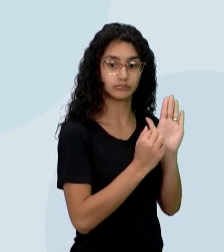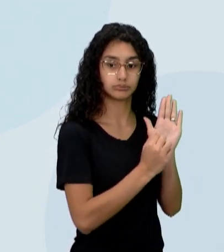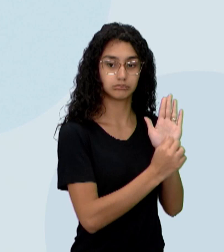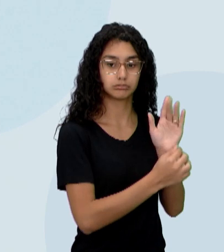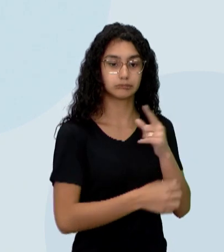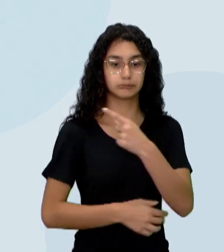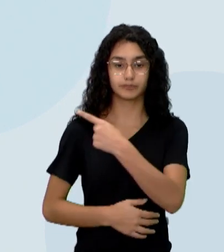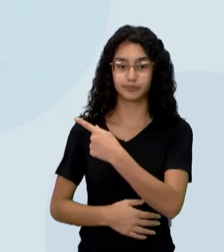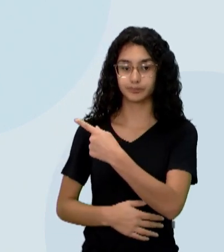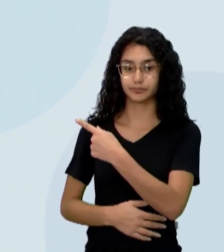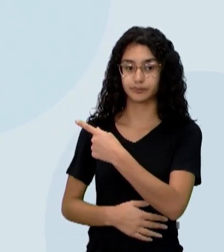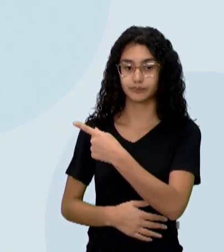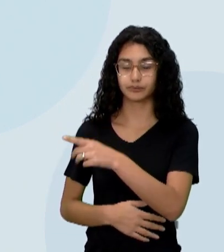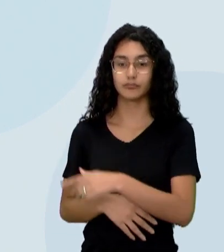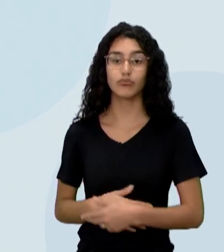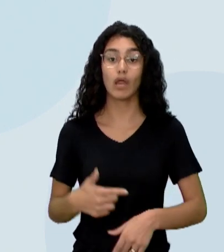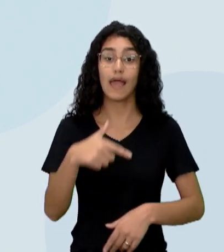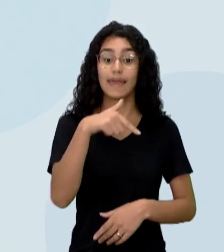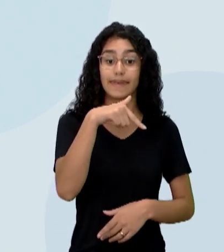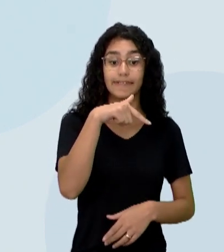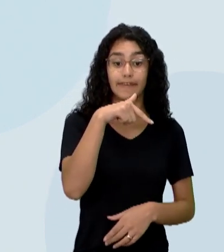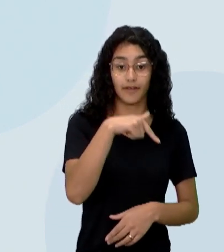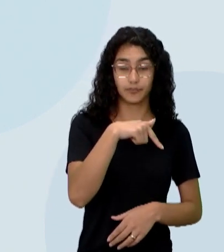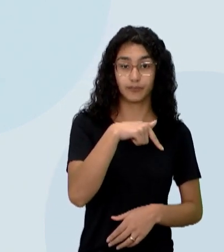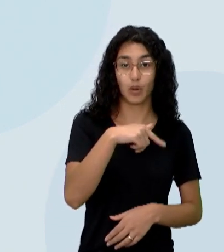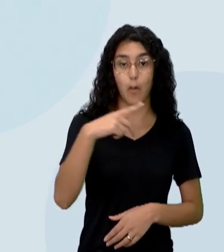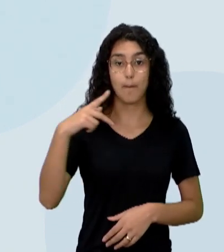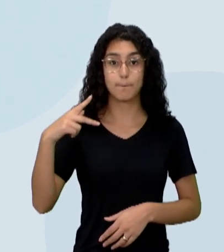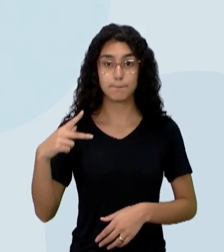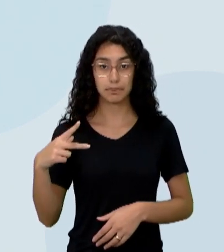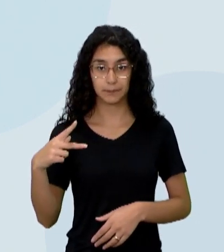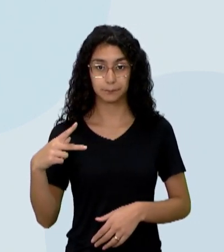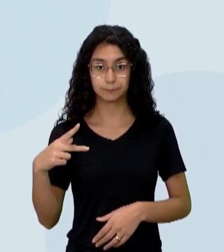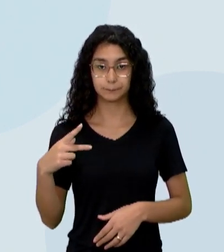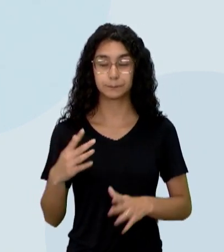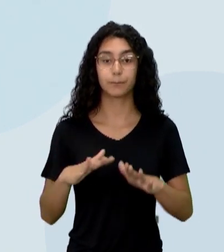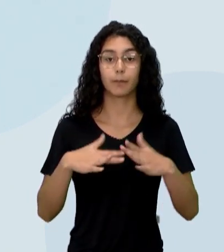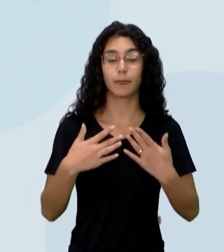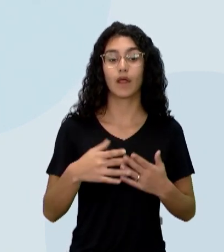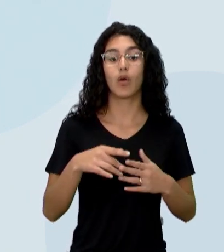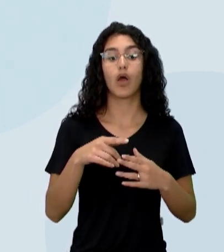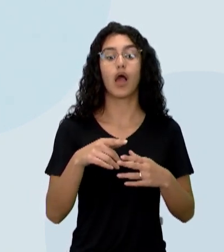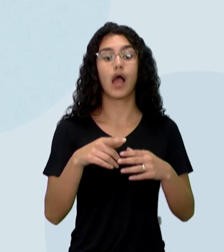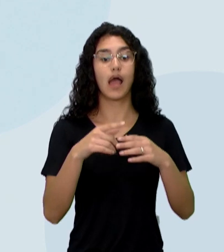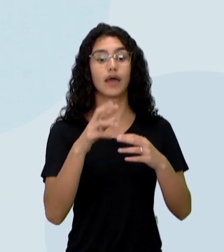de reta, que começa no Q e vai até o P. Então, a